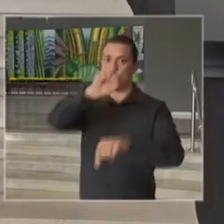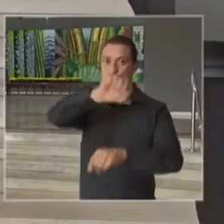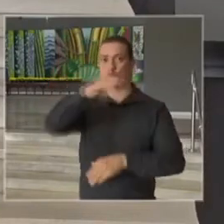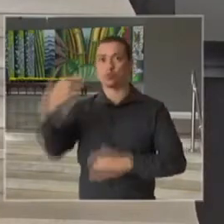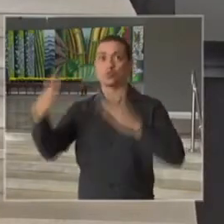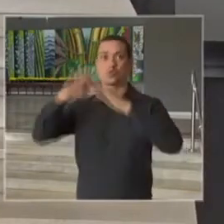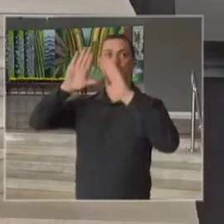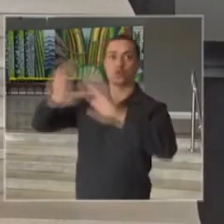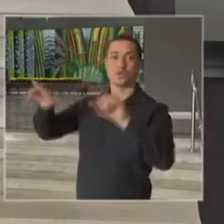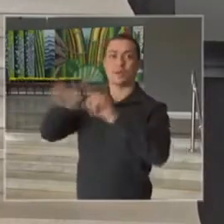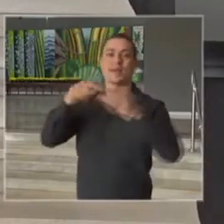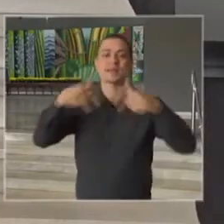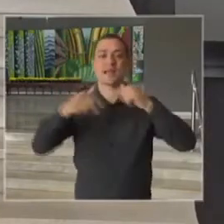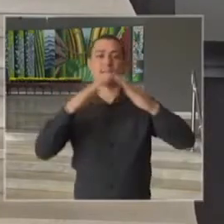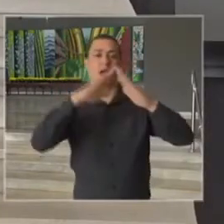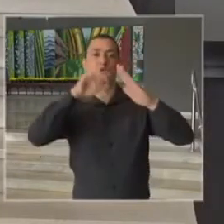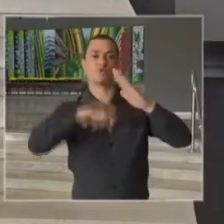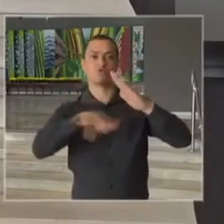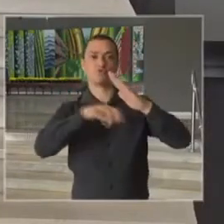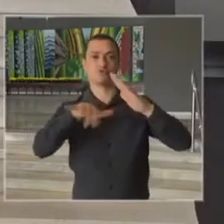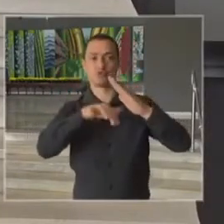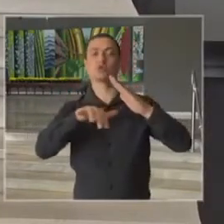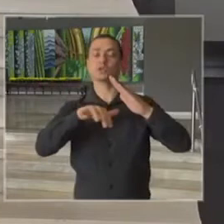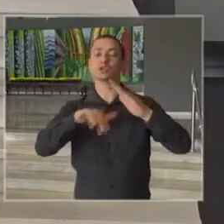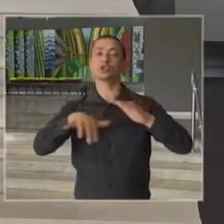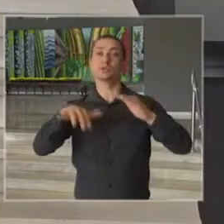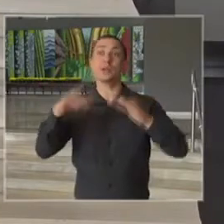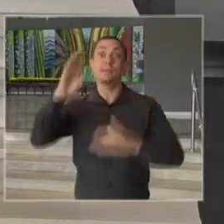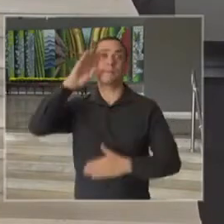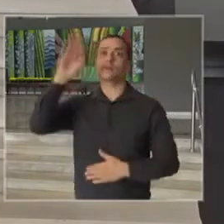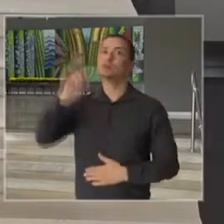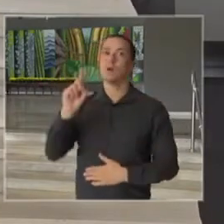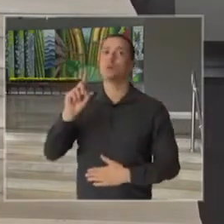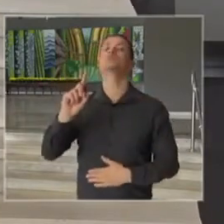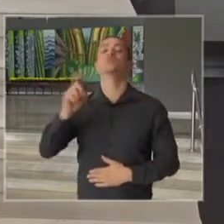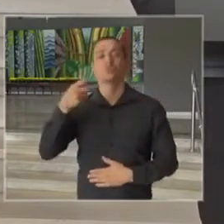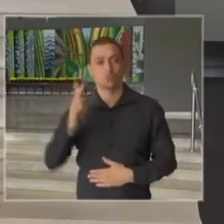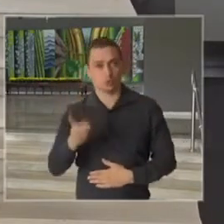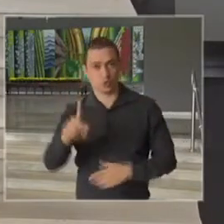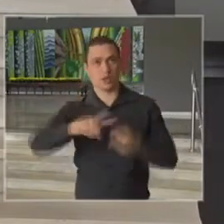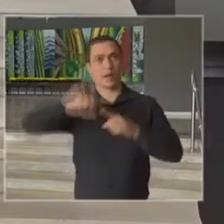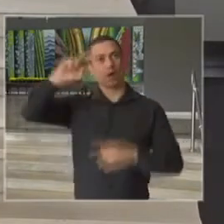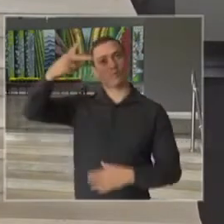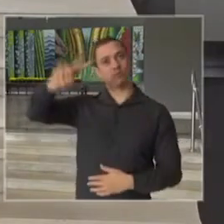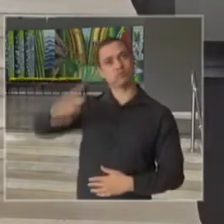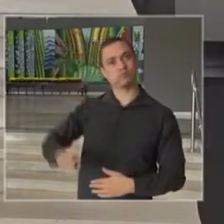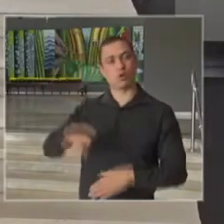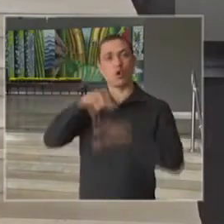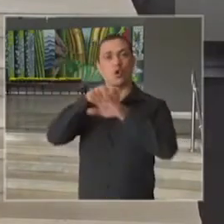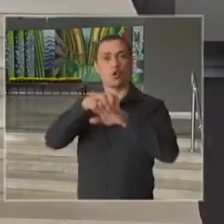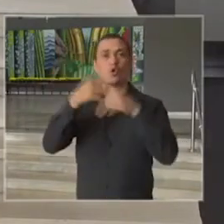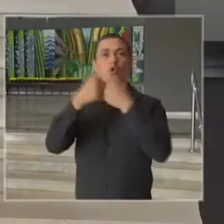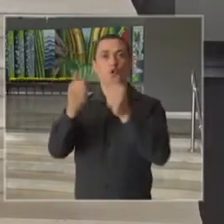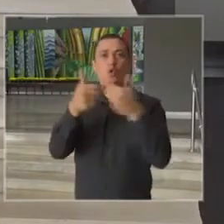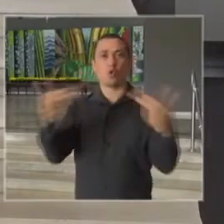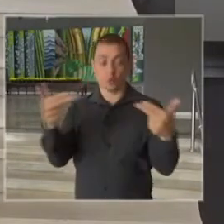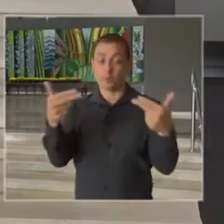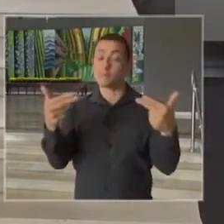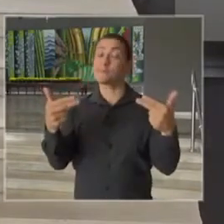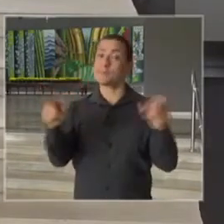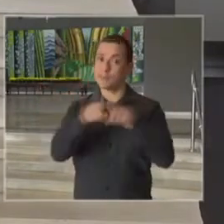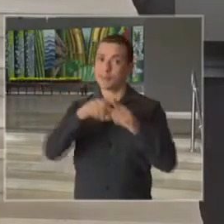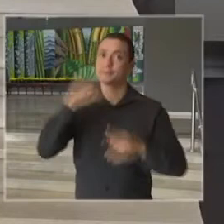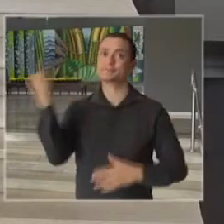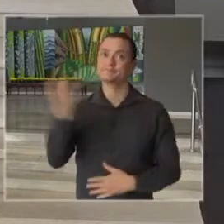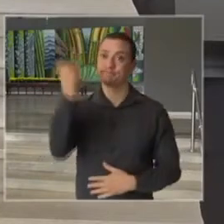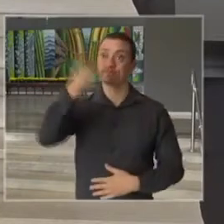teletrabalho para atividades administrativas não essenciais. E o escalonamento do transporte é muito importante para